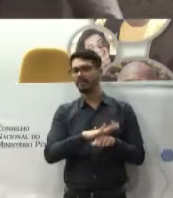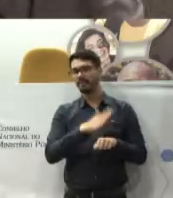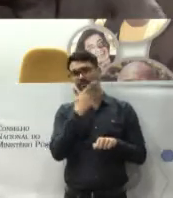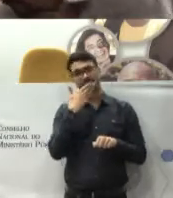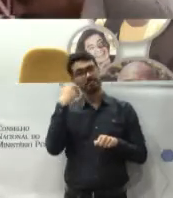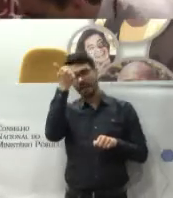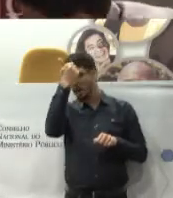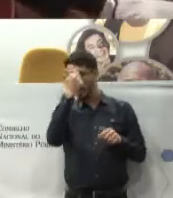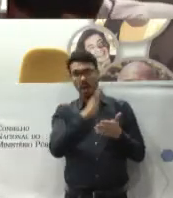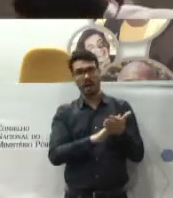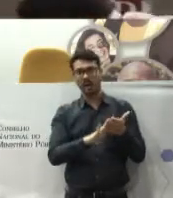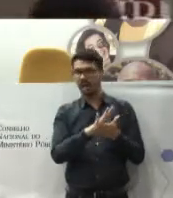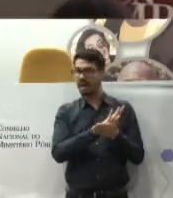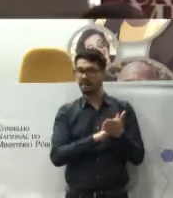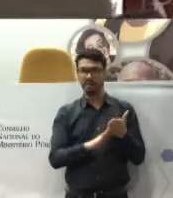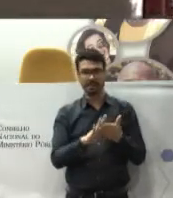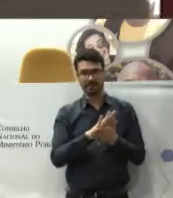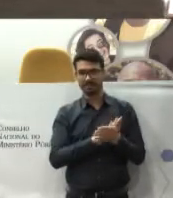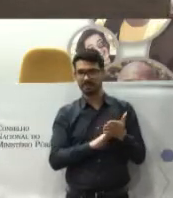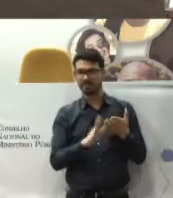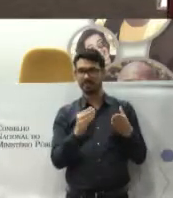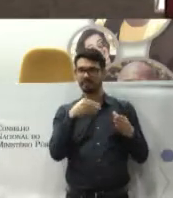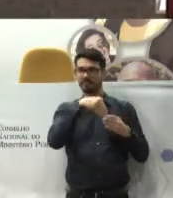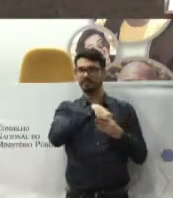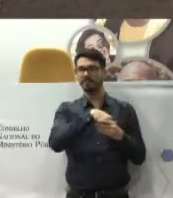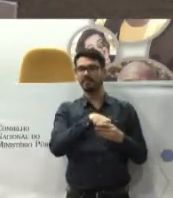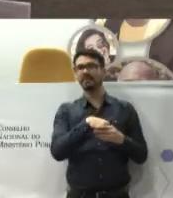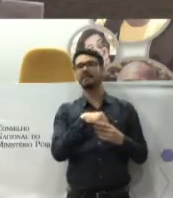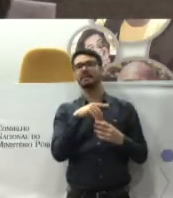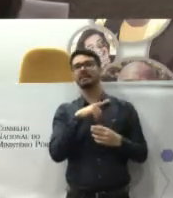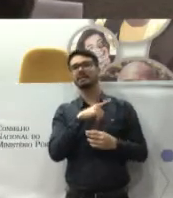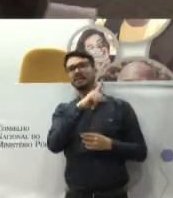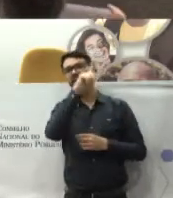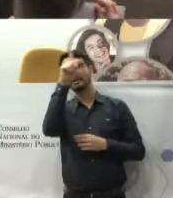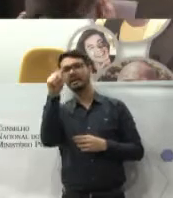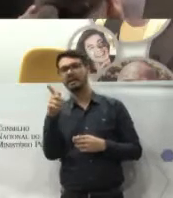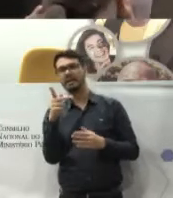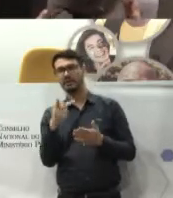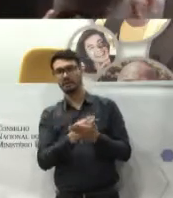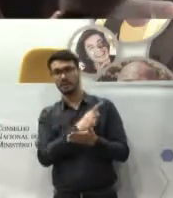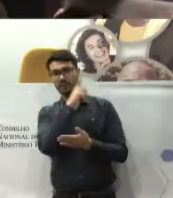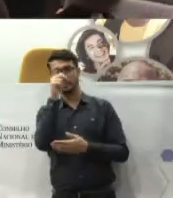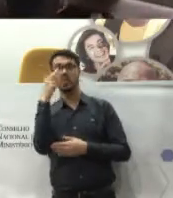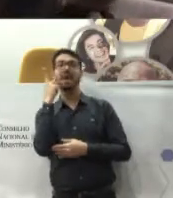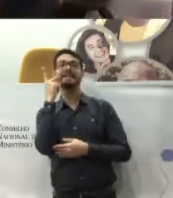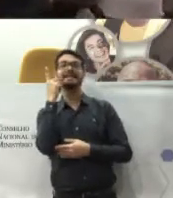se beneficiar especificamente da UTI. E a gente tem um caso concreto lá no Ceará,